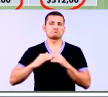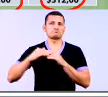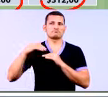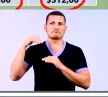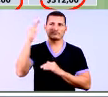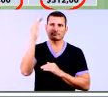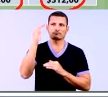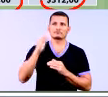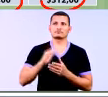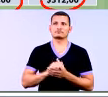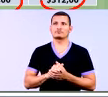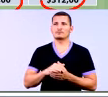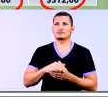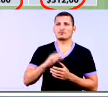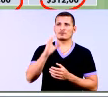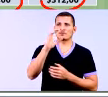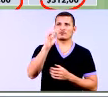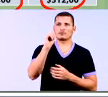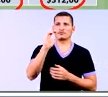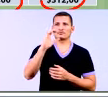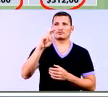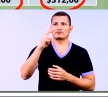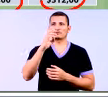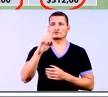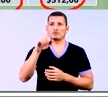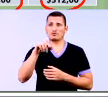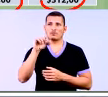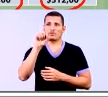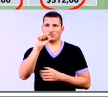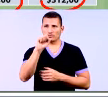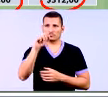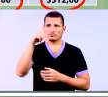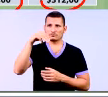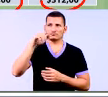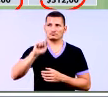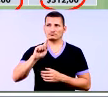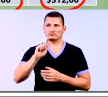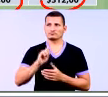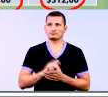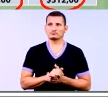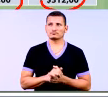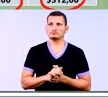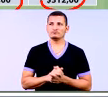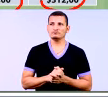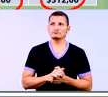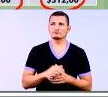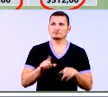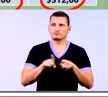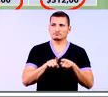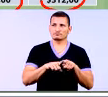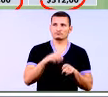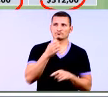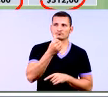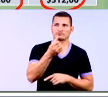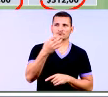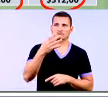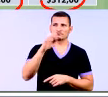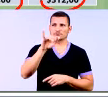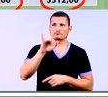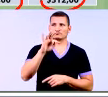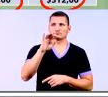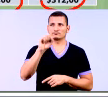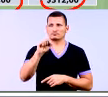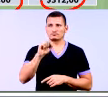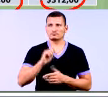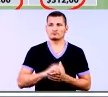A memória cache dele de 8 MB, bem interessante isso aqui. Trabalha em 64 bits também. Mas